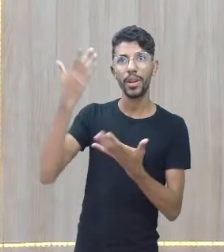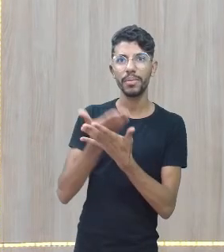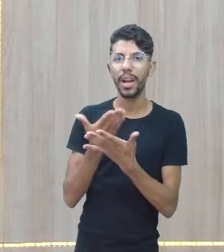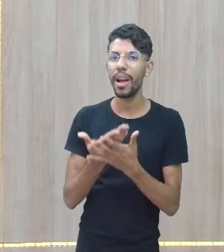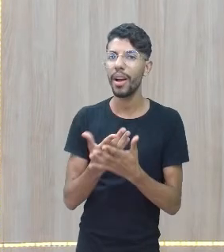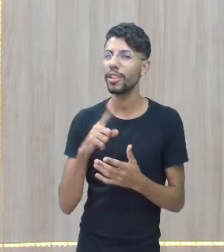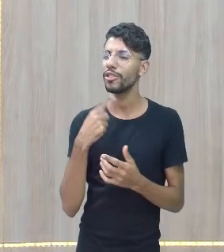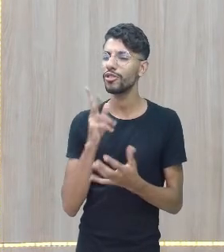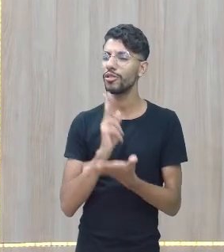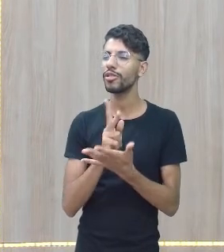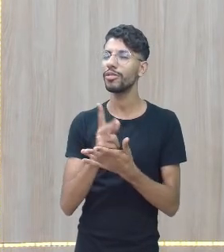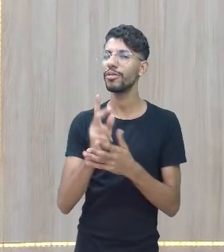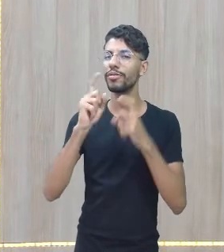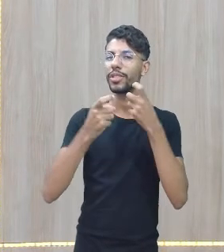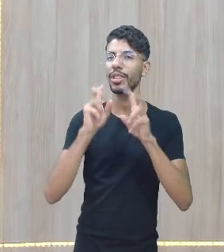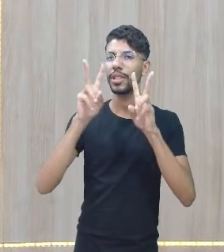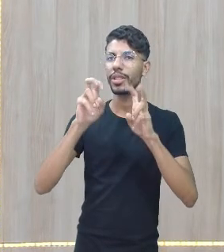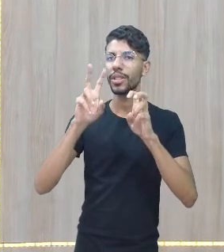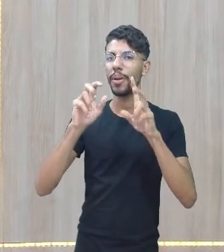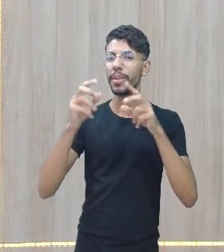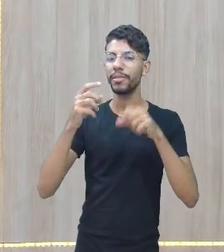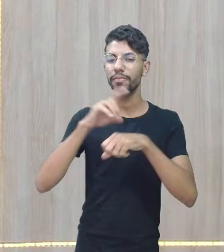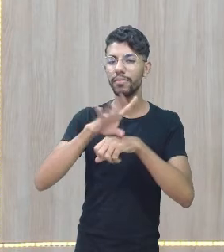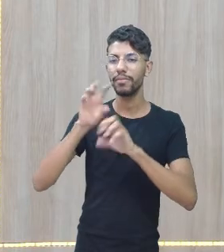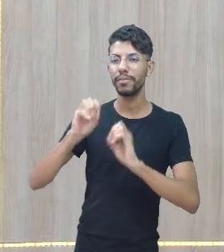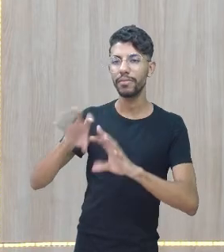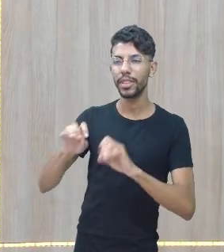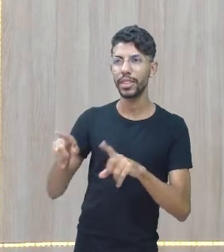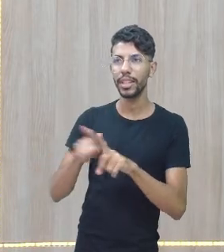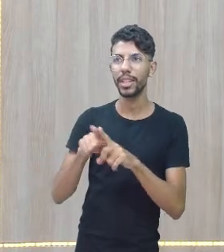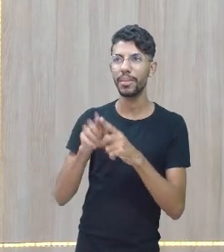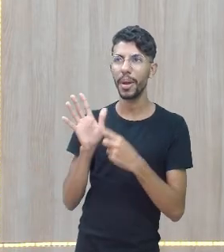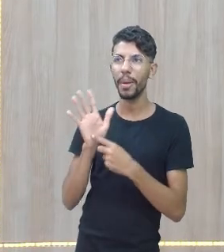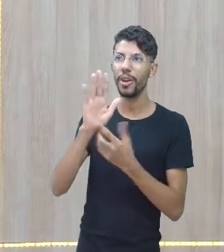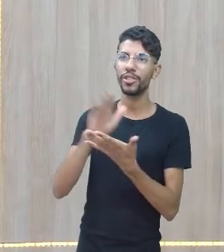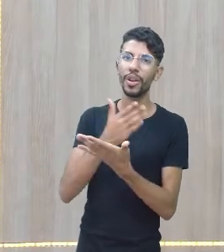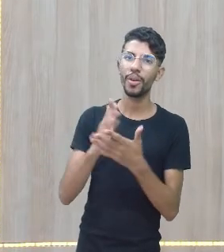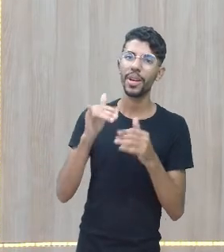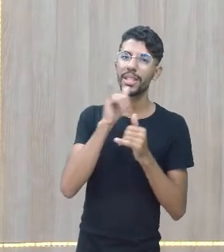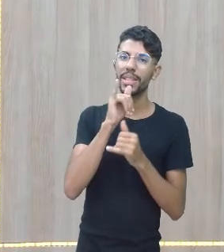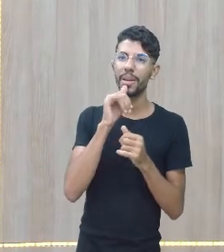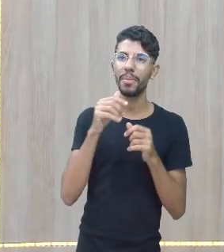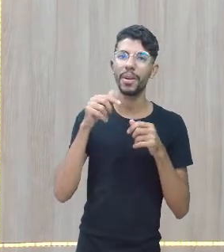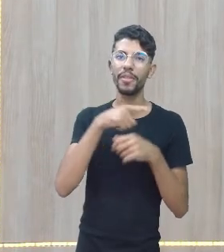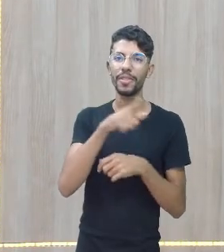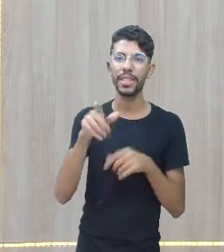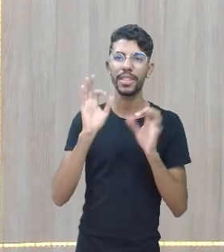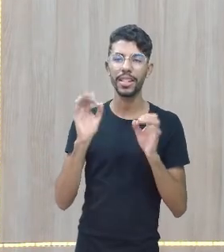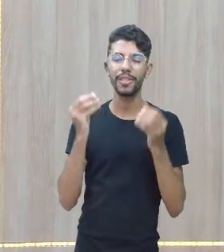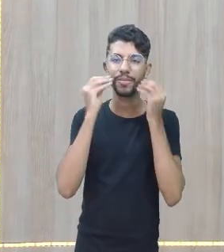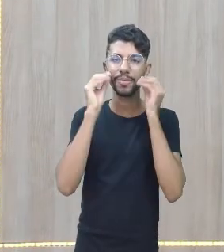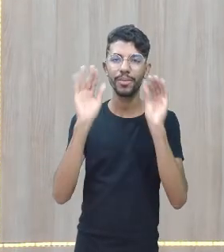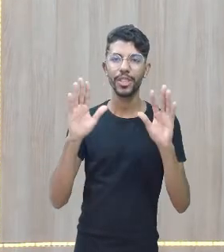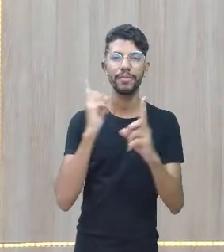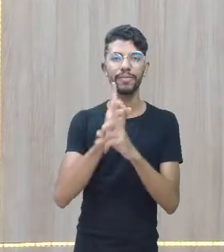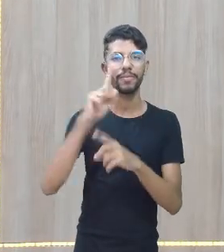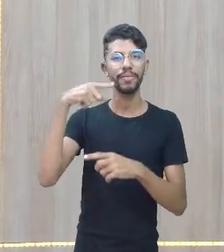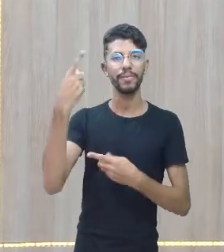continua falando mais um pouquinho sobre os tutoriais e quem sabe trago um exemplo para vocês, tá certo? Um cheiro e até lá!